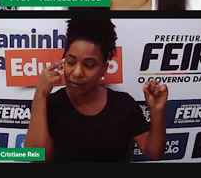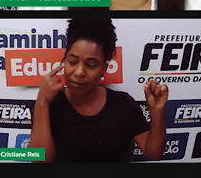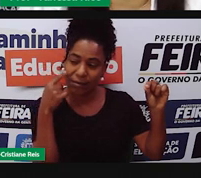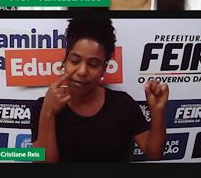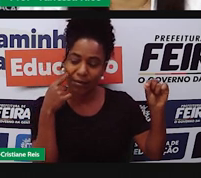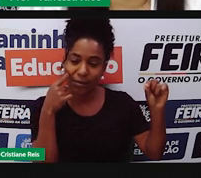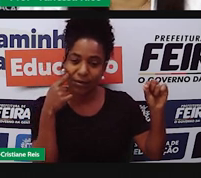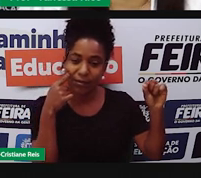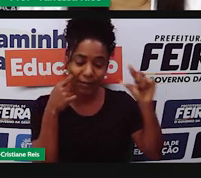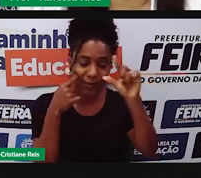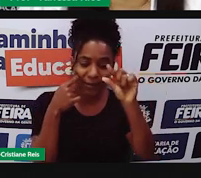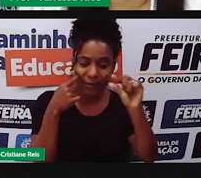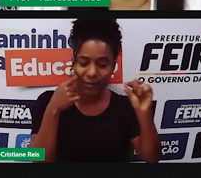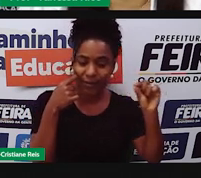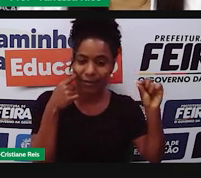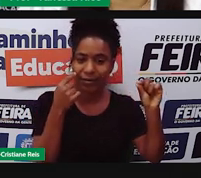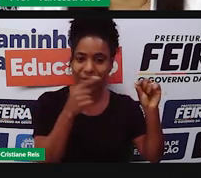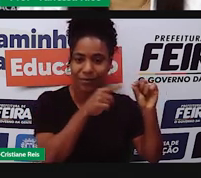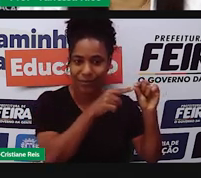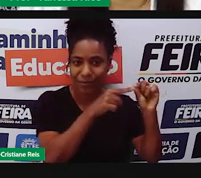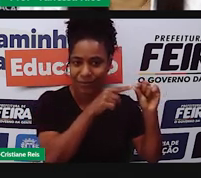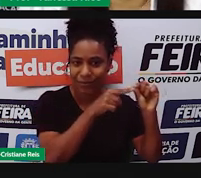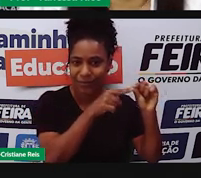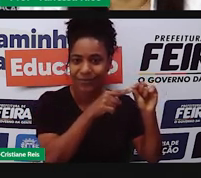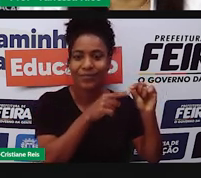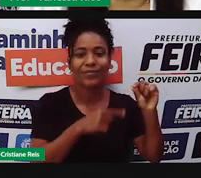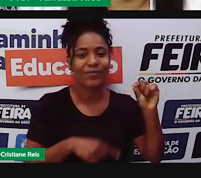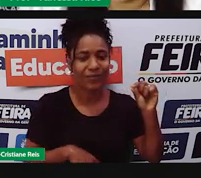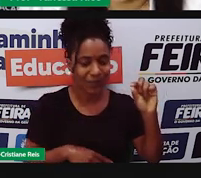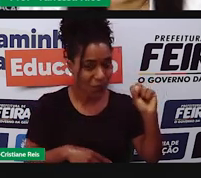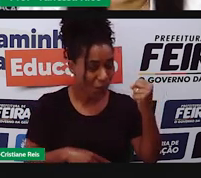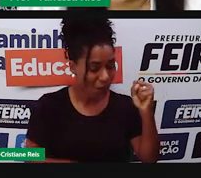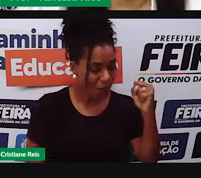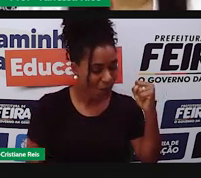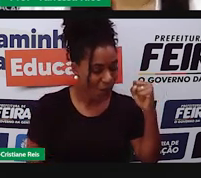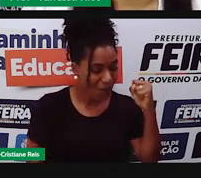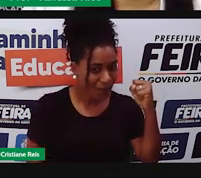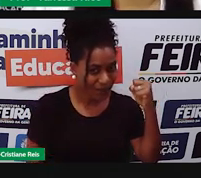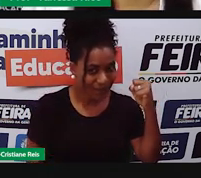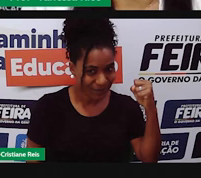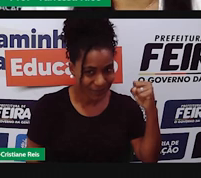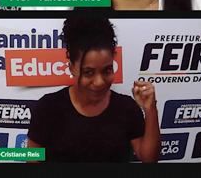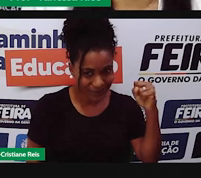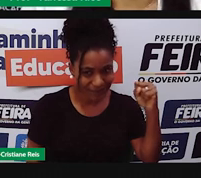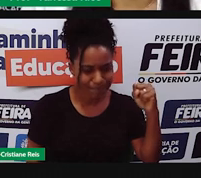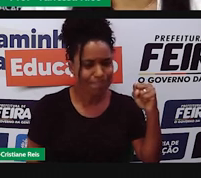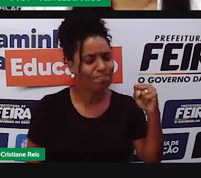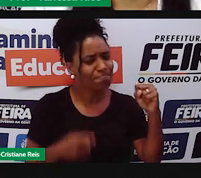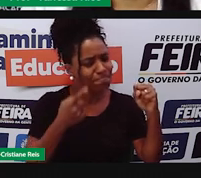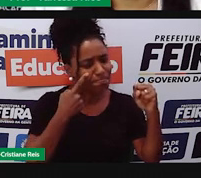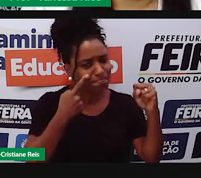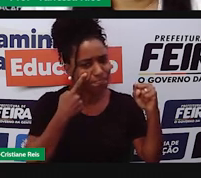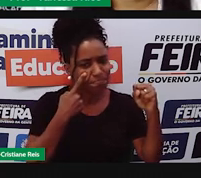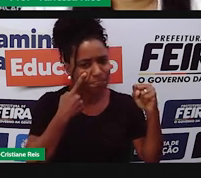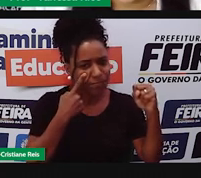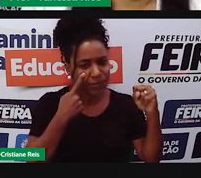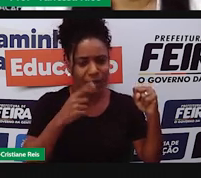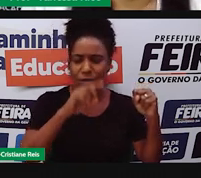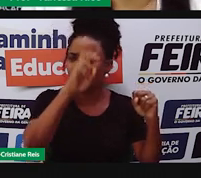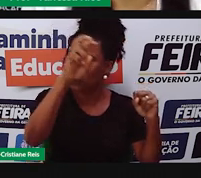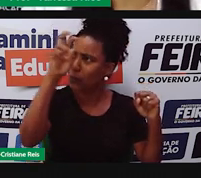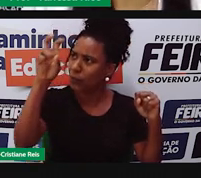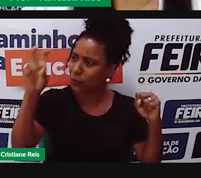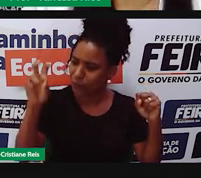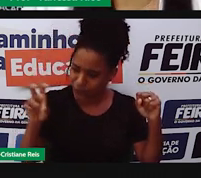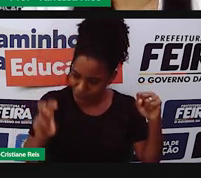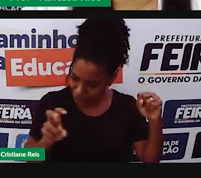está apontando exatamente para o número 8. Se a gente está contando aí de 5 em 5, não é?